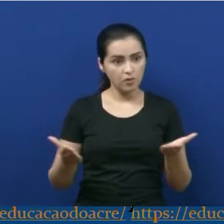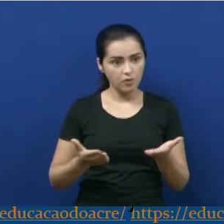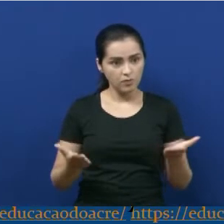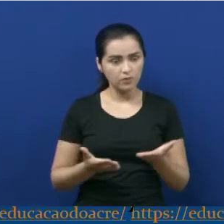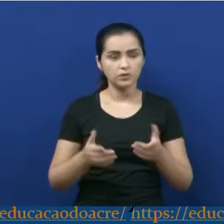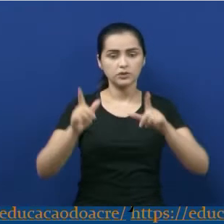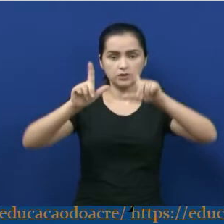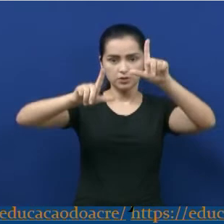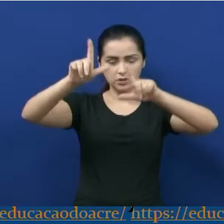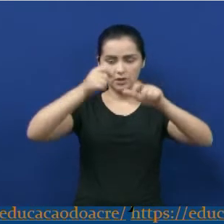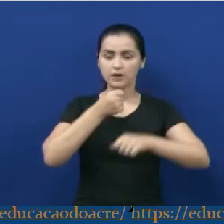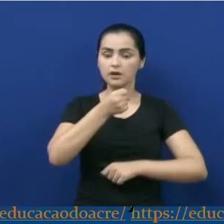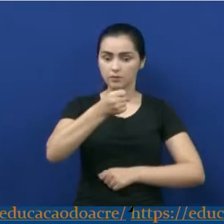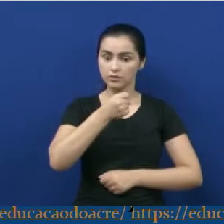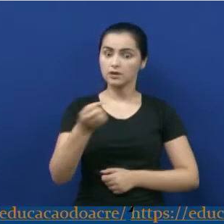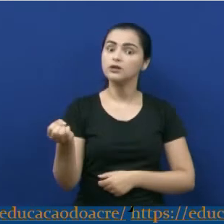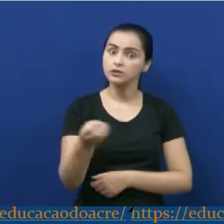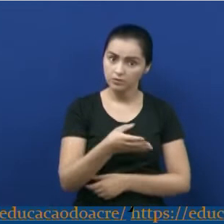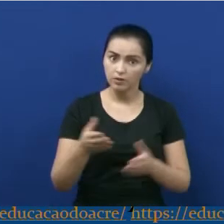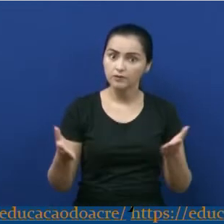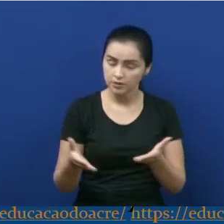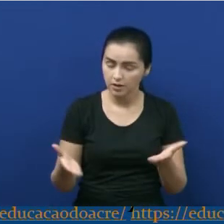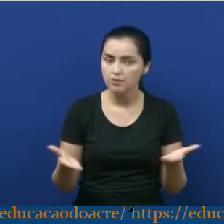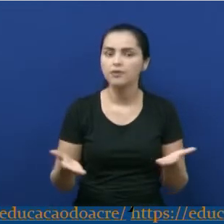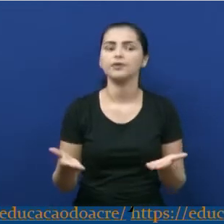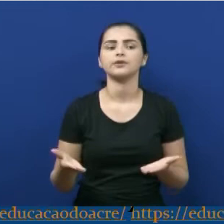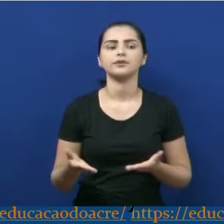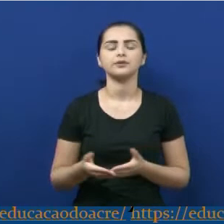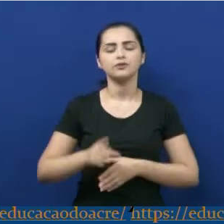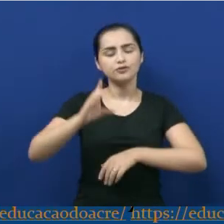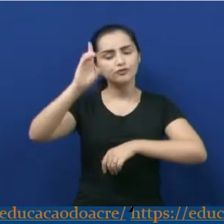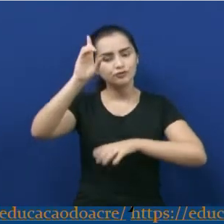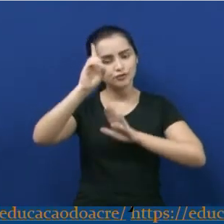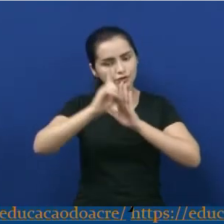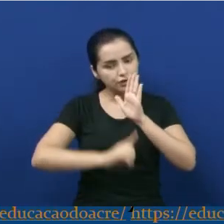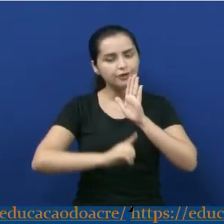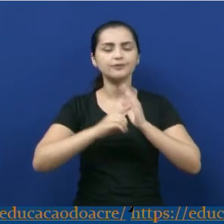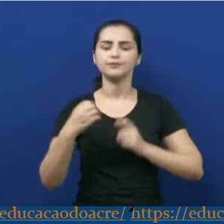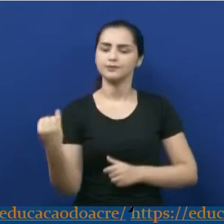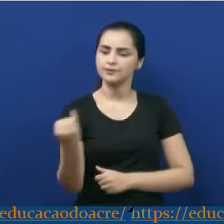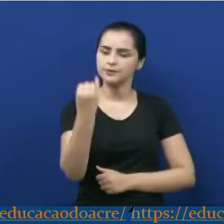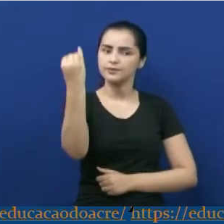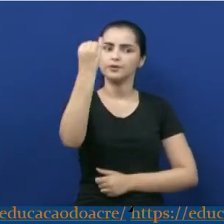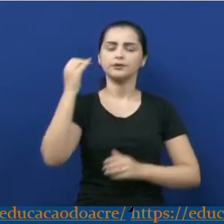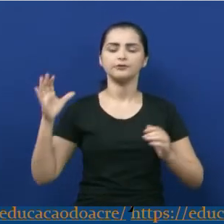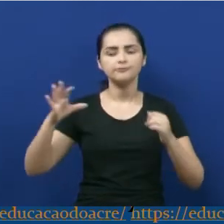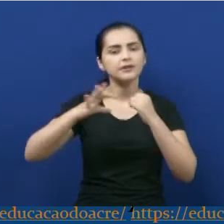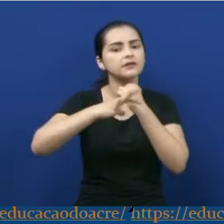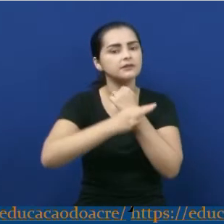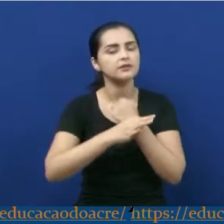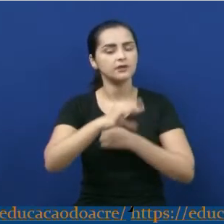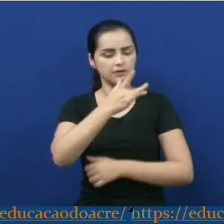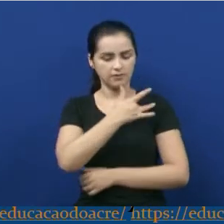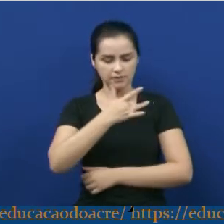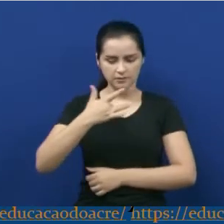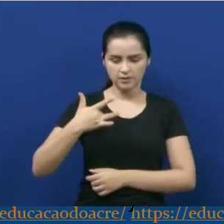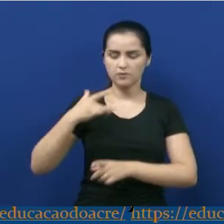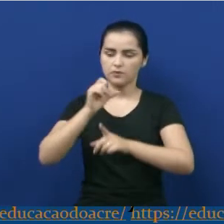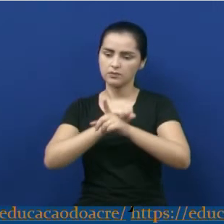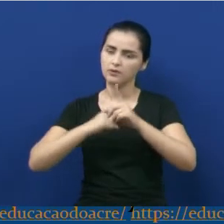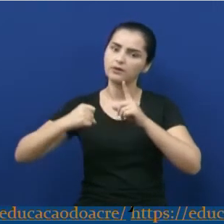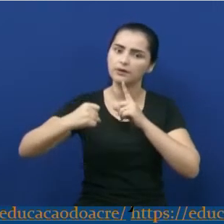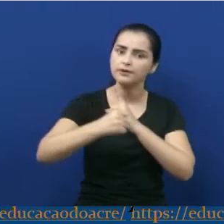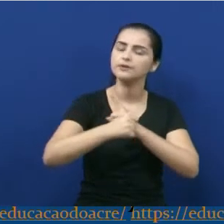atual relativizando alguns direitos fundamentais para garantir a saúde coletiva